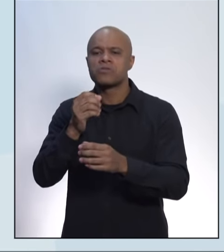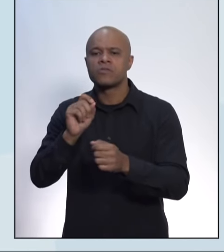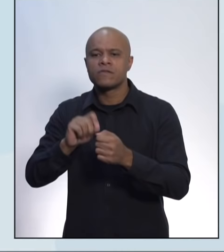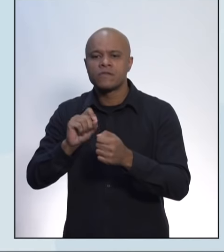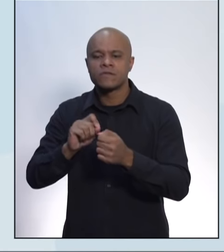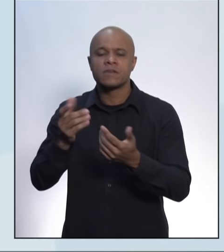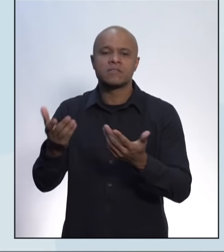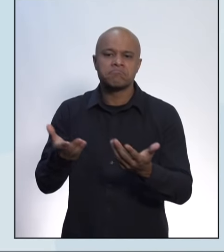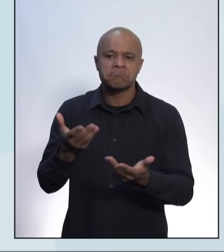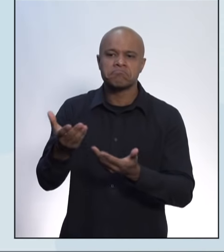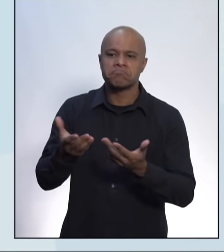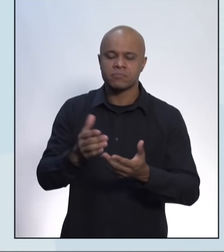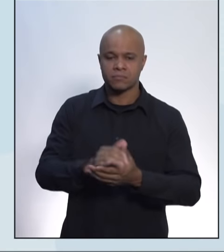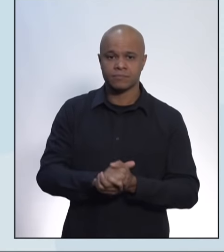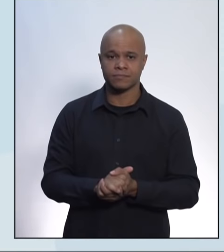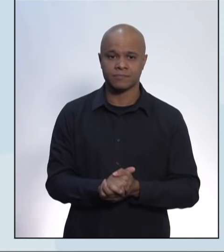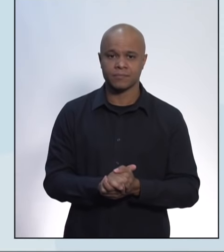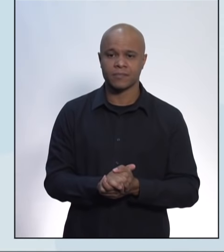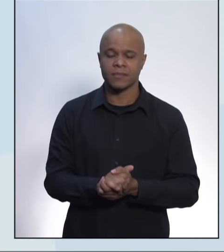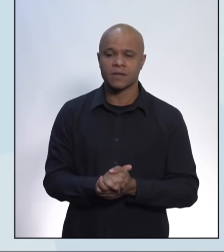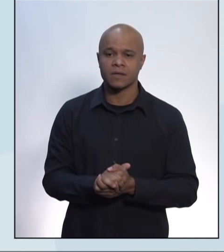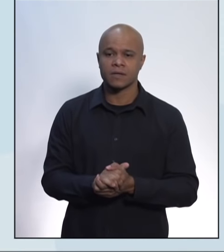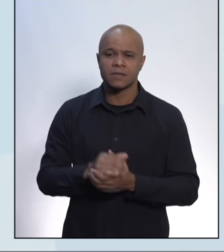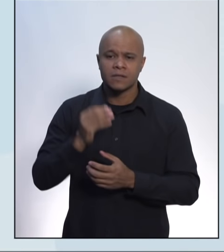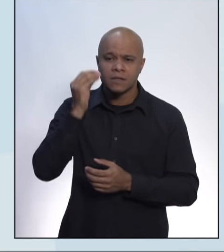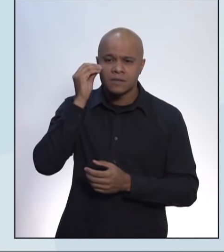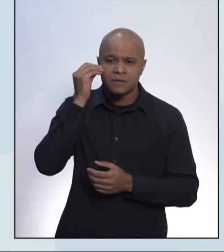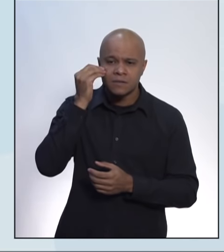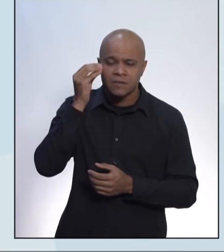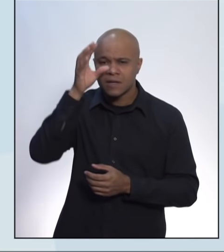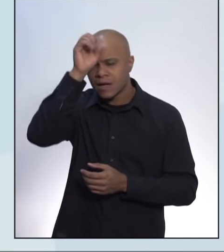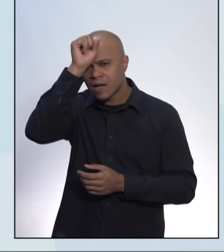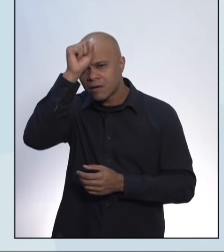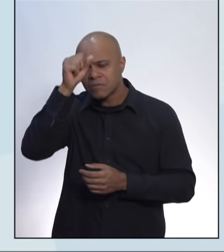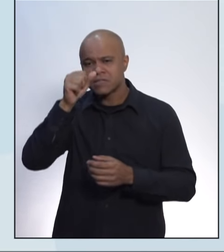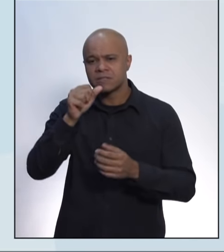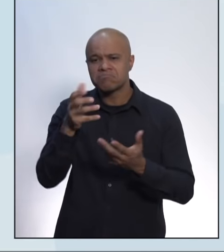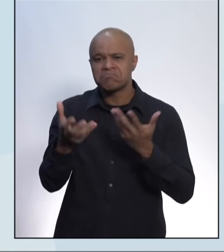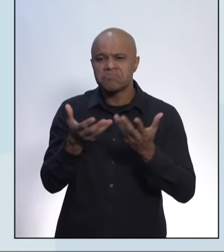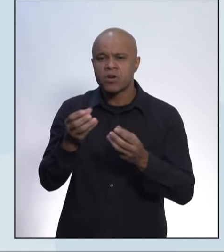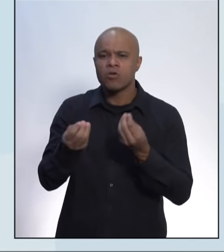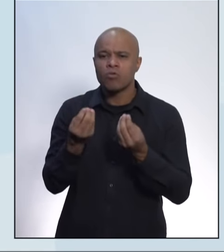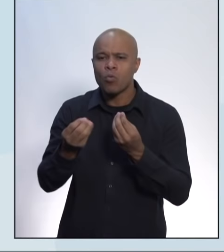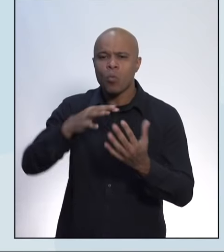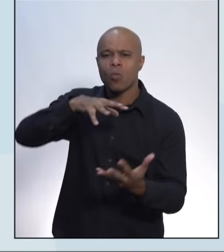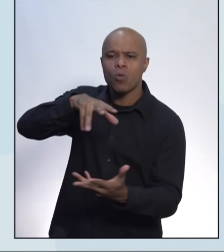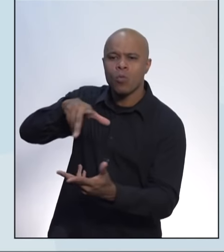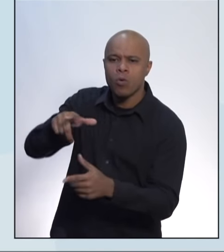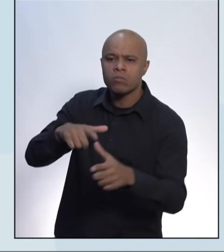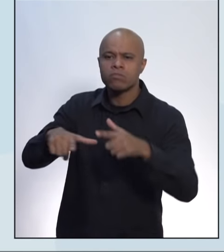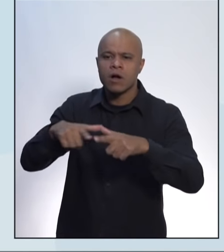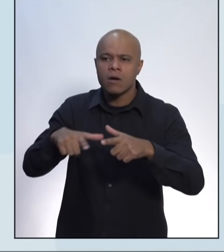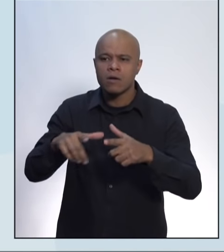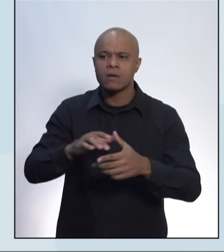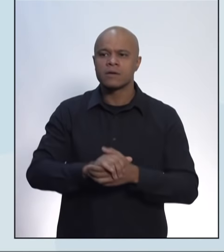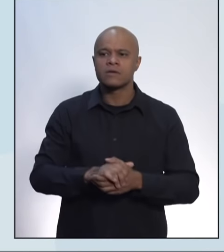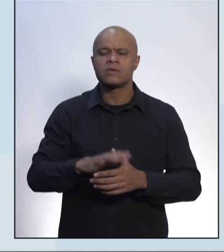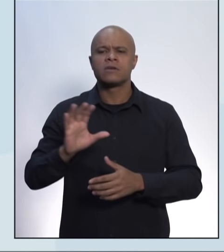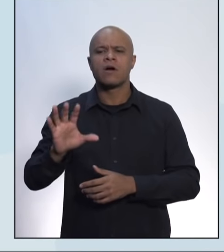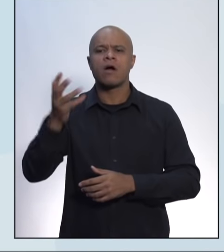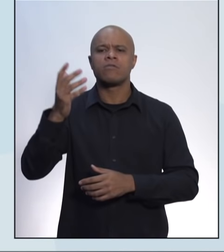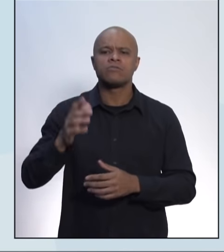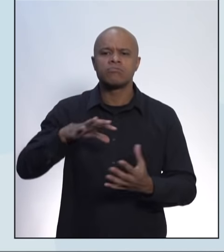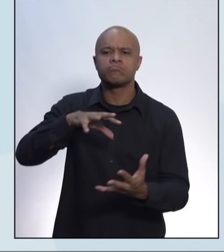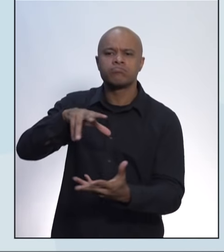works ele tenta verificar aprender como mundo trabalha o que